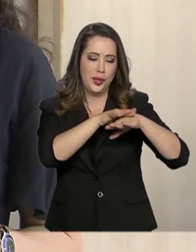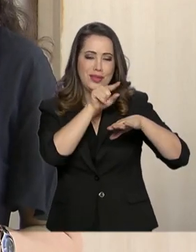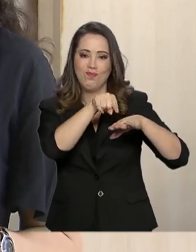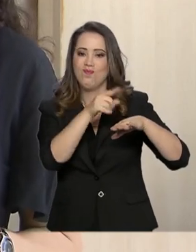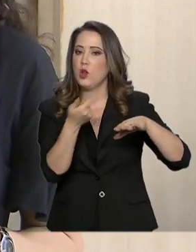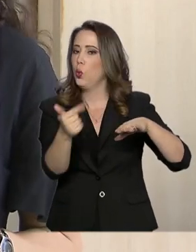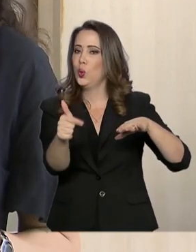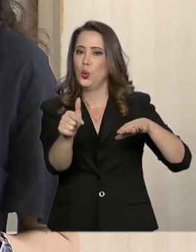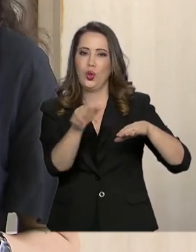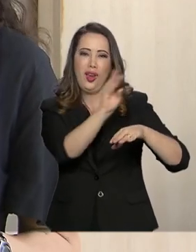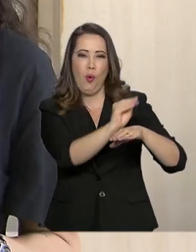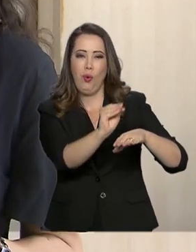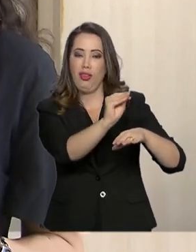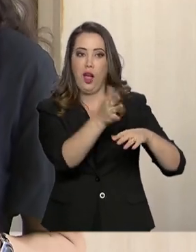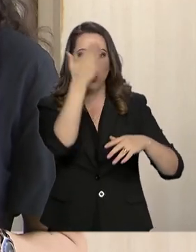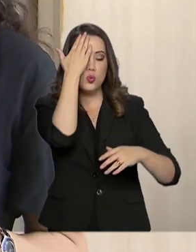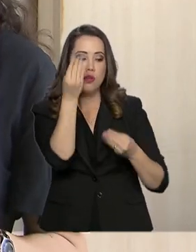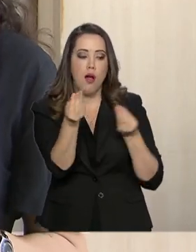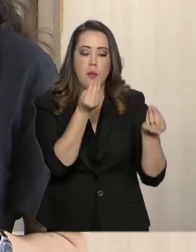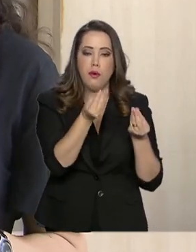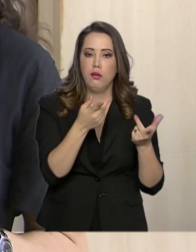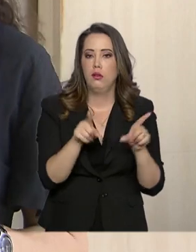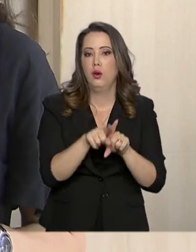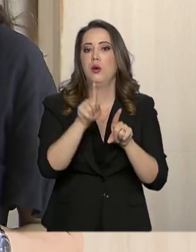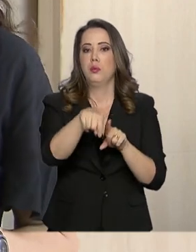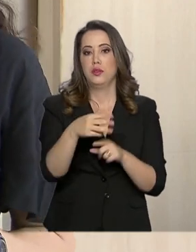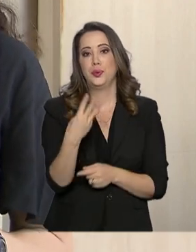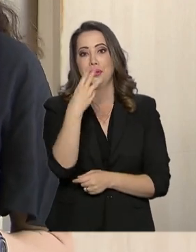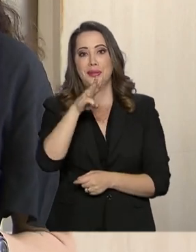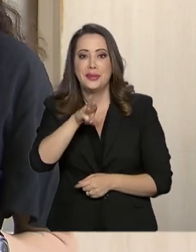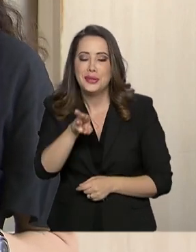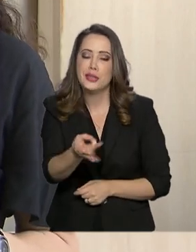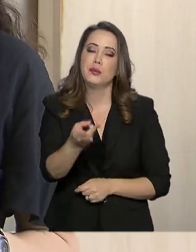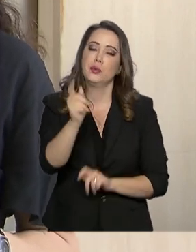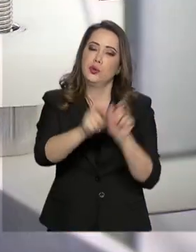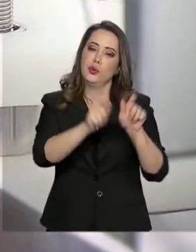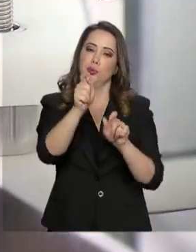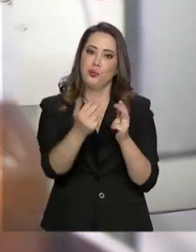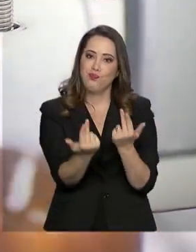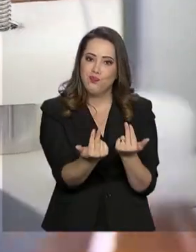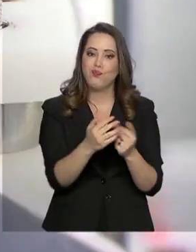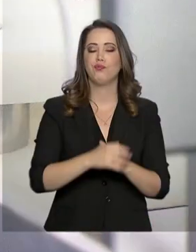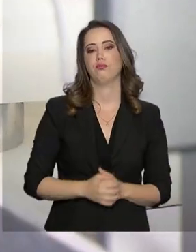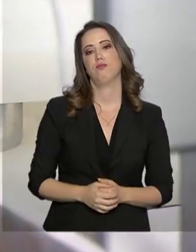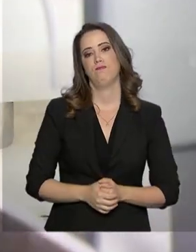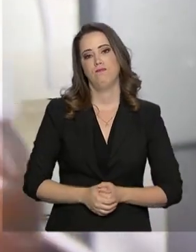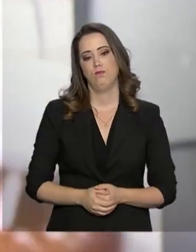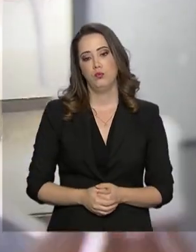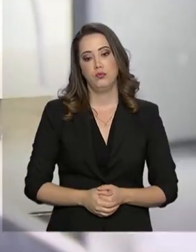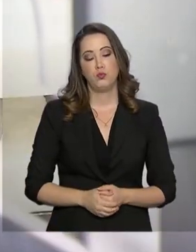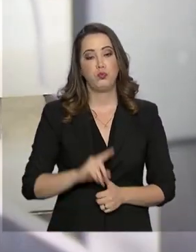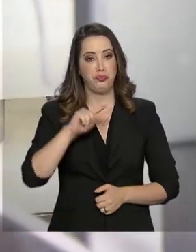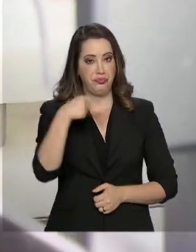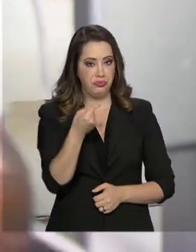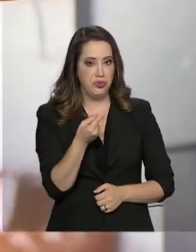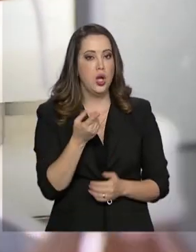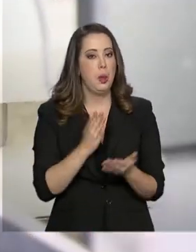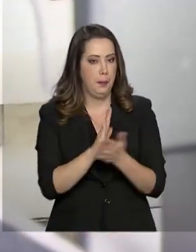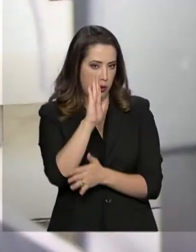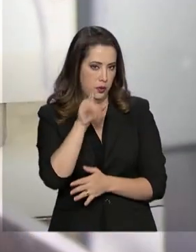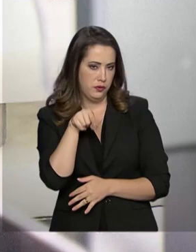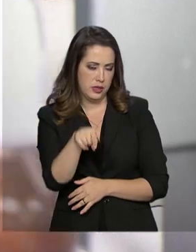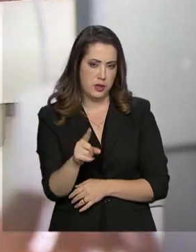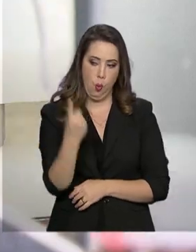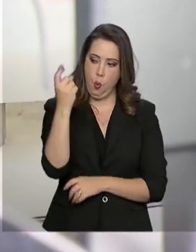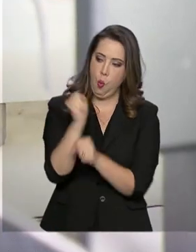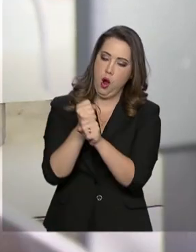estima-se que quase 13 milhões de pessoas vivam nesta situação. Após o registro, as empresas têm até